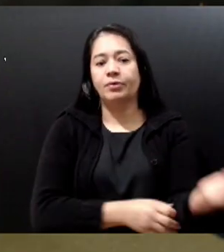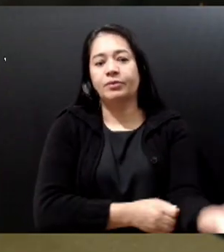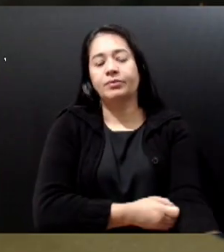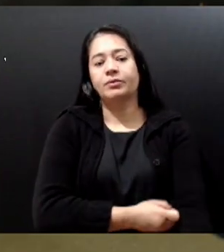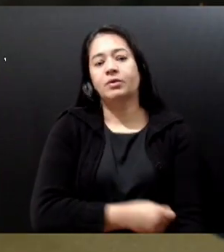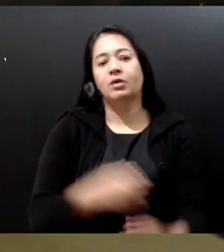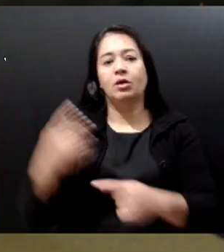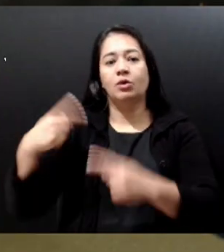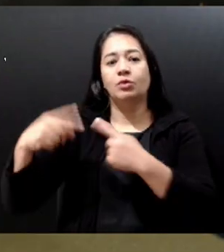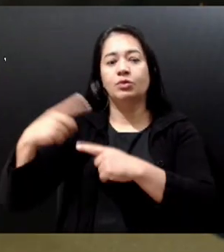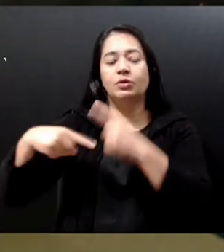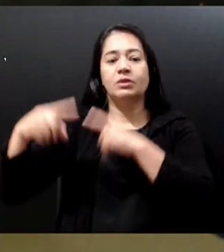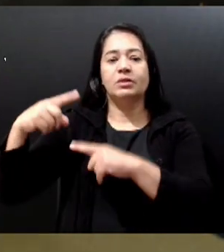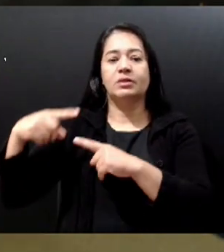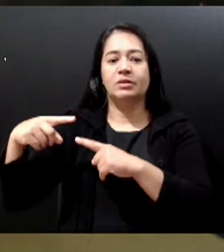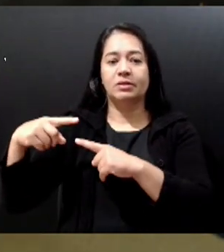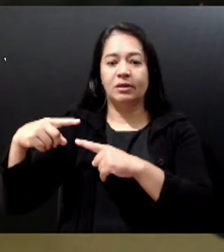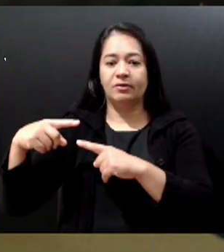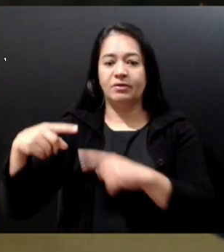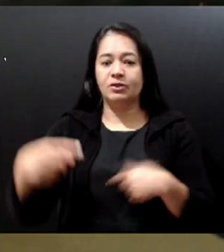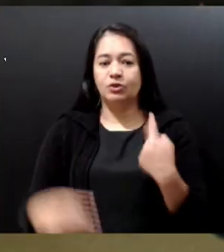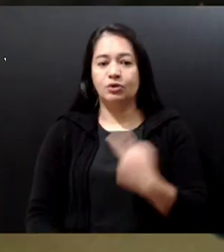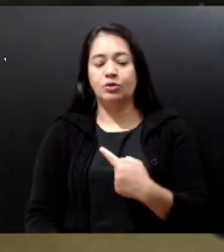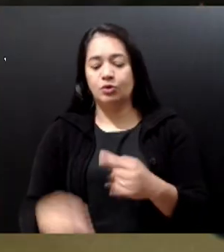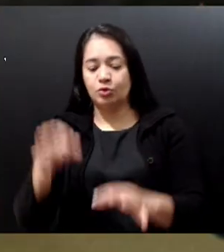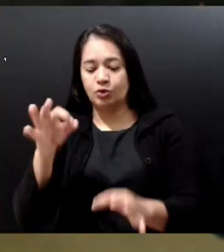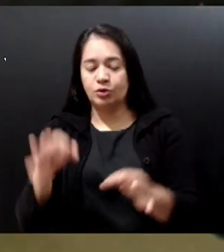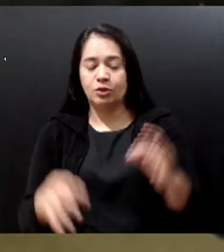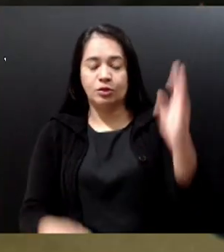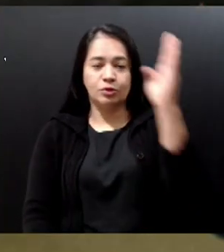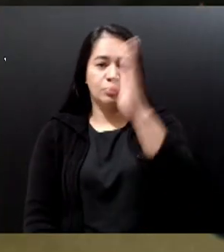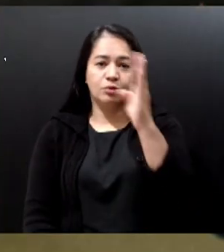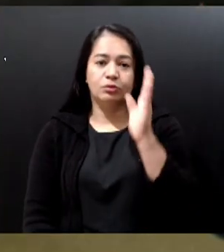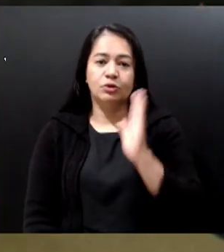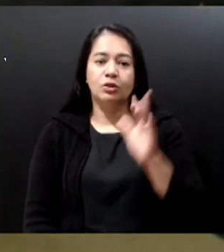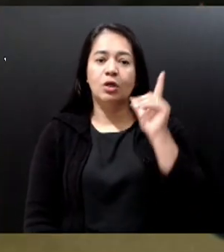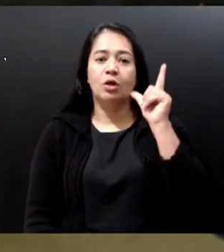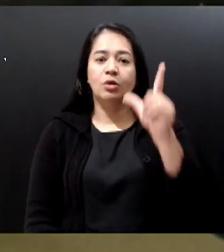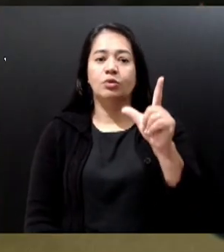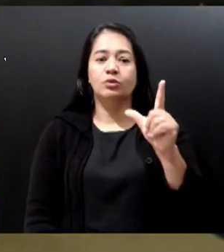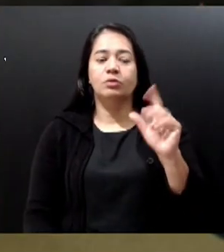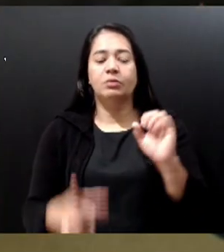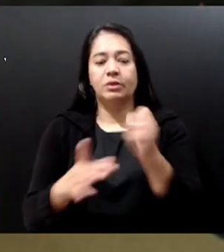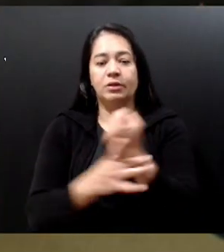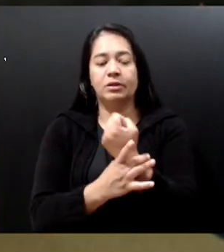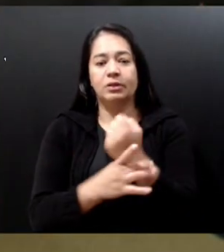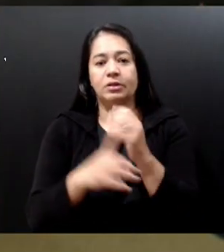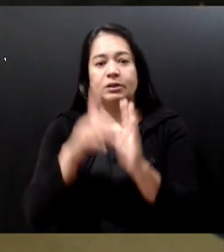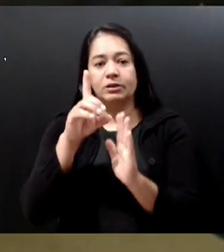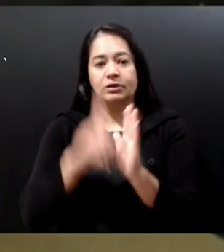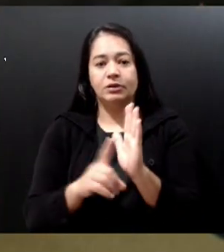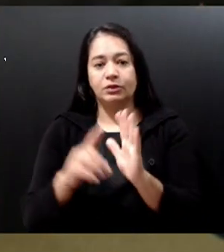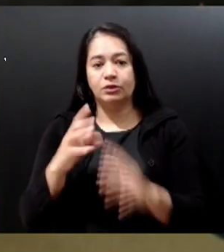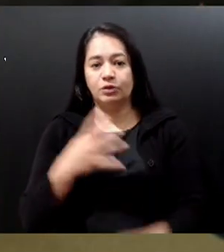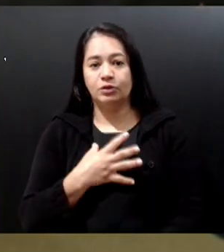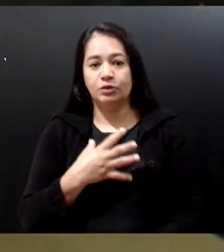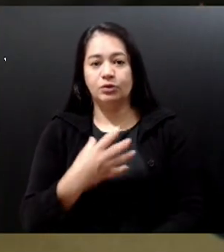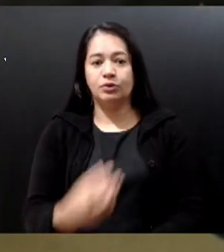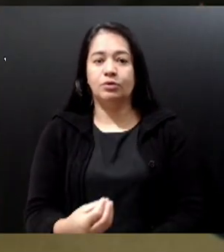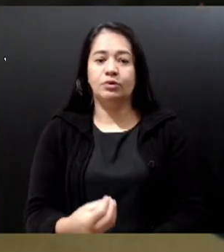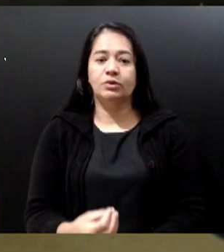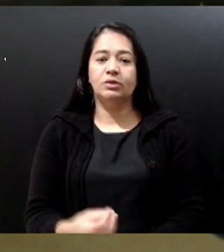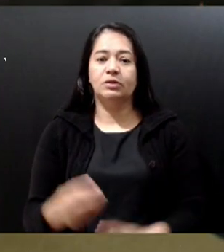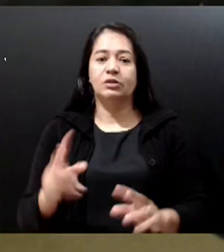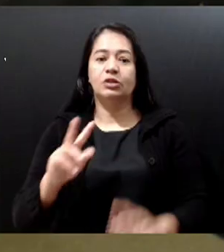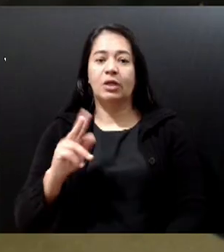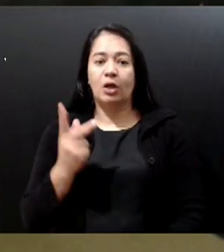do nosso Brasil, né, que já conquistou para garantir os direitos dos filhos de casais homoafetivos, o senhor